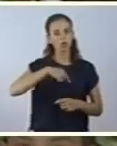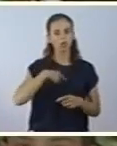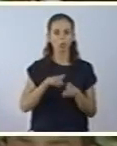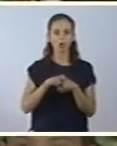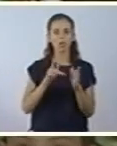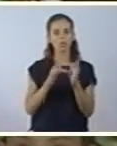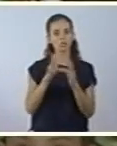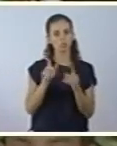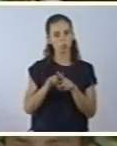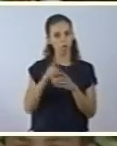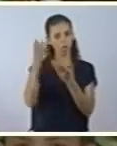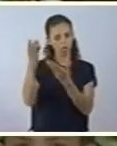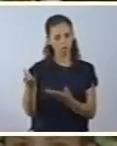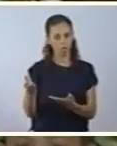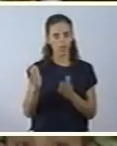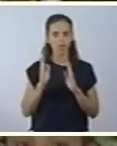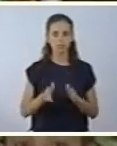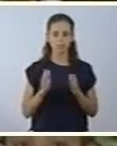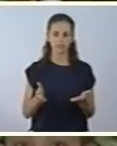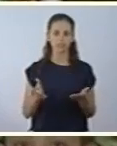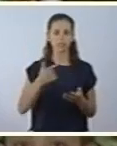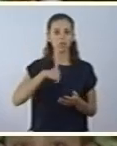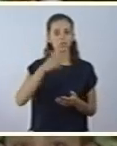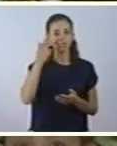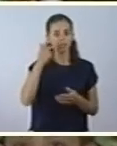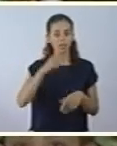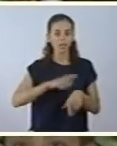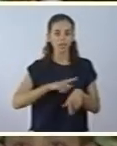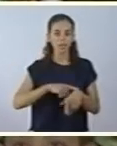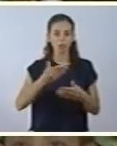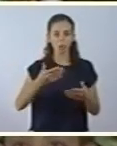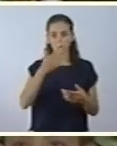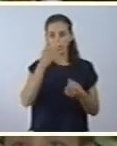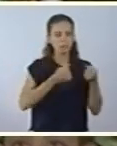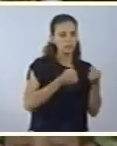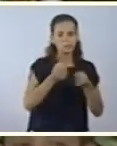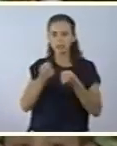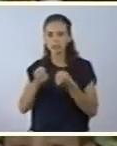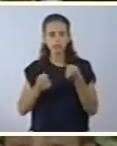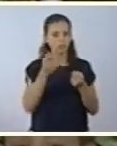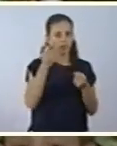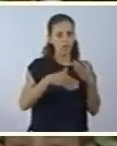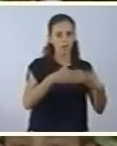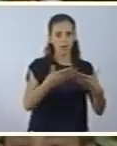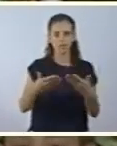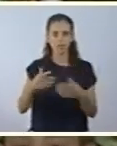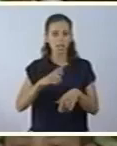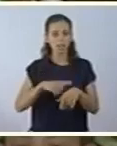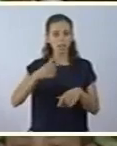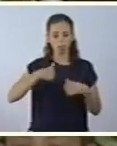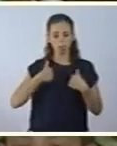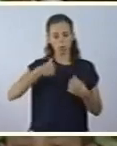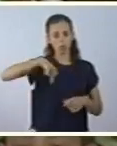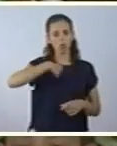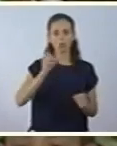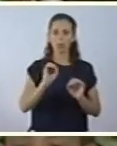de Jesus. Precisamos. Estamos a viver tempos em que corremos de um lado para o outro. Nem tempo temos para